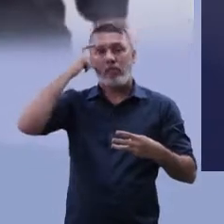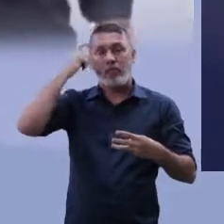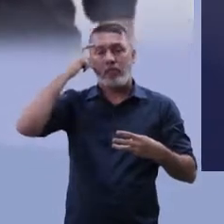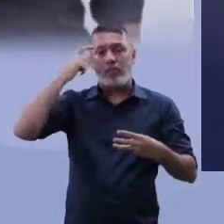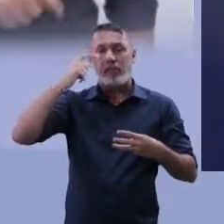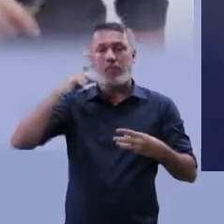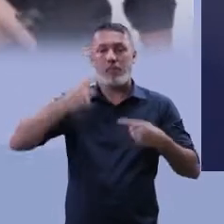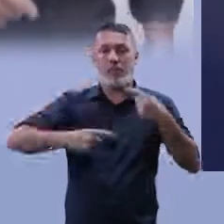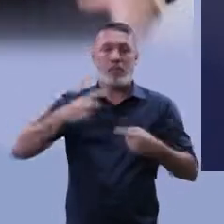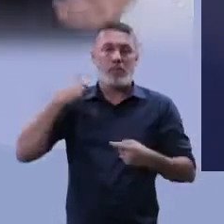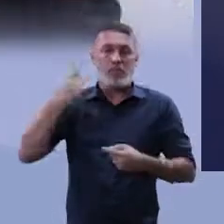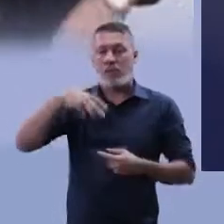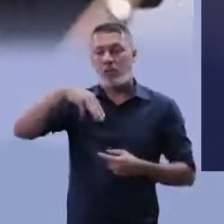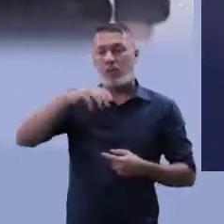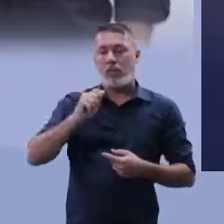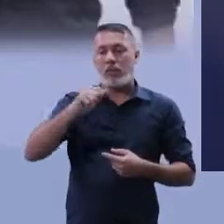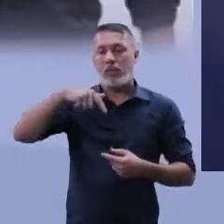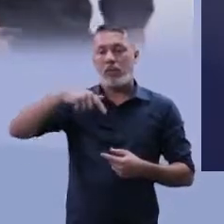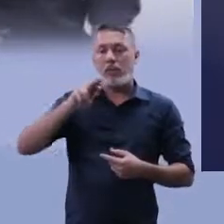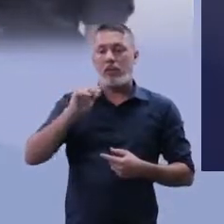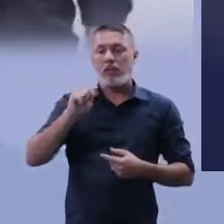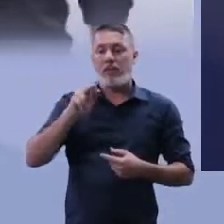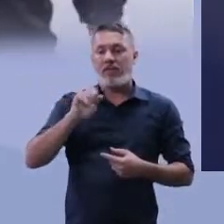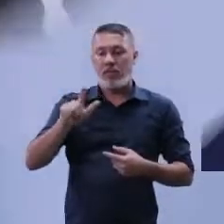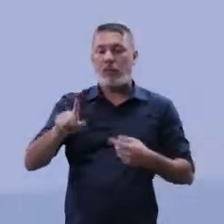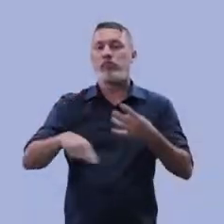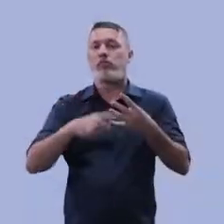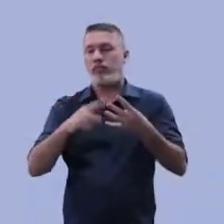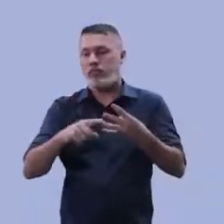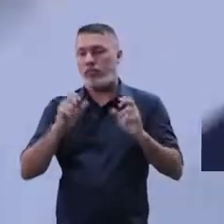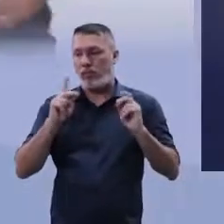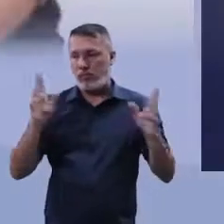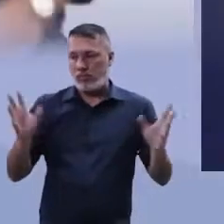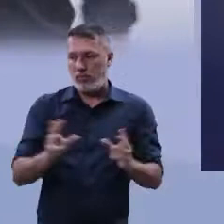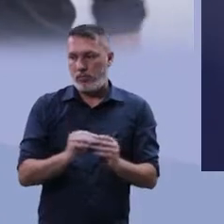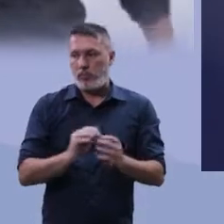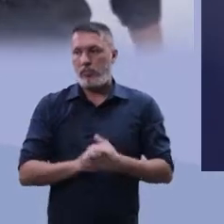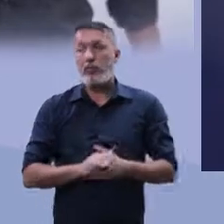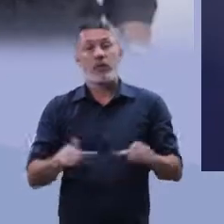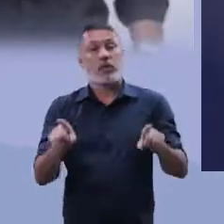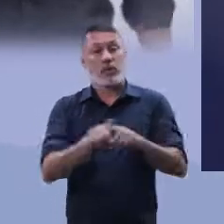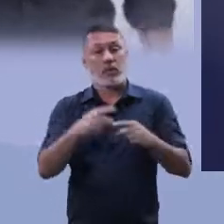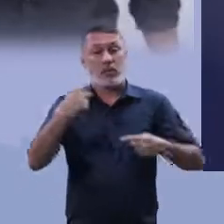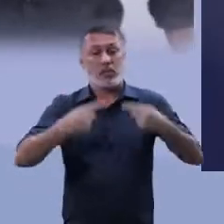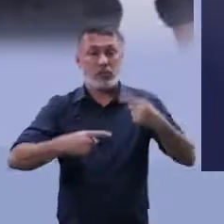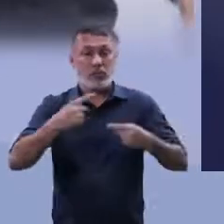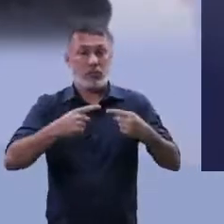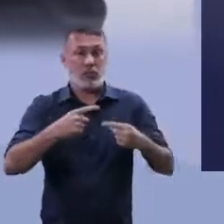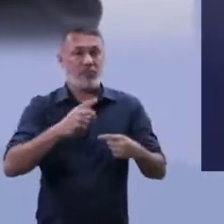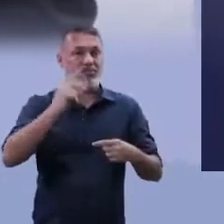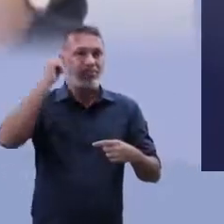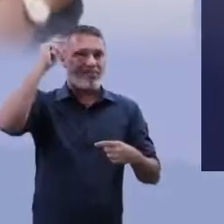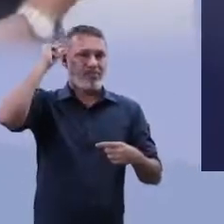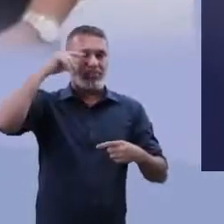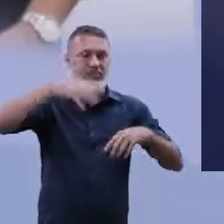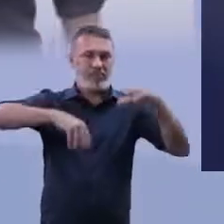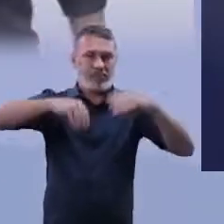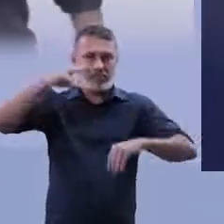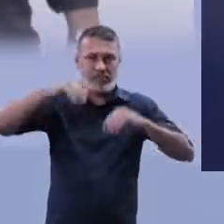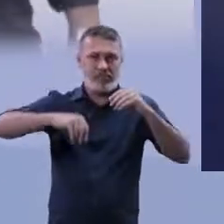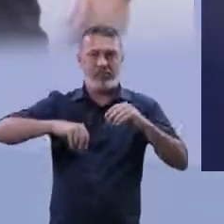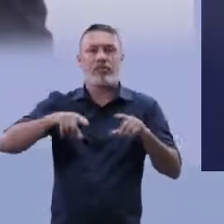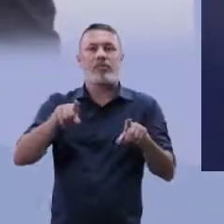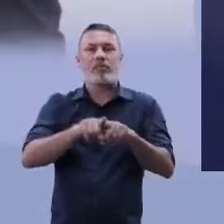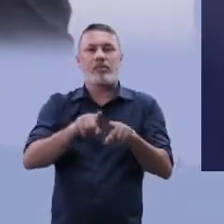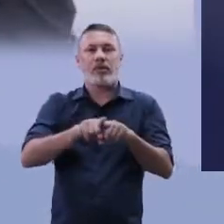e compreender a proposta de Montesquieu. Beleza? Política de Platão e Aristóteles, política na Idade Média,